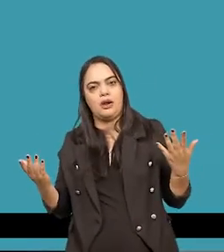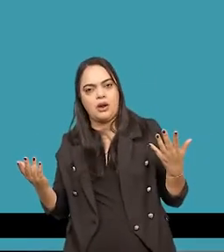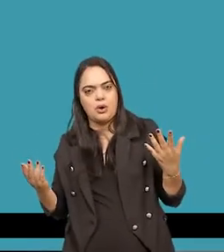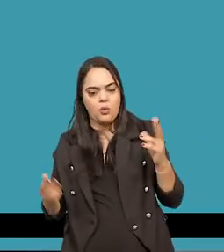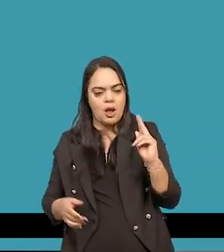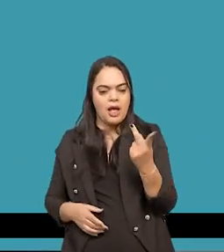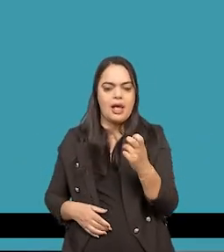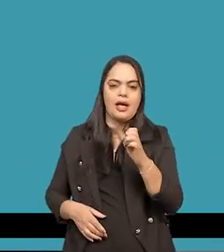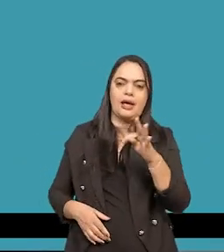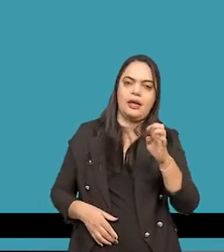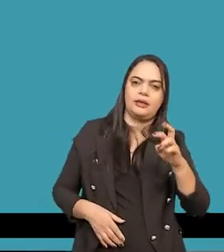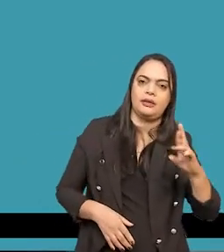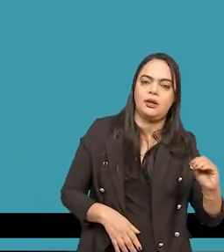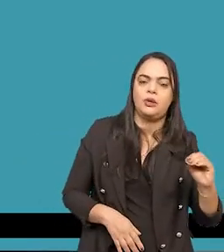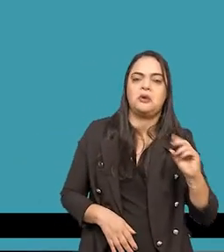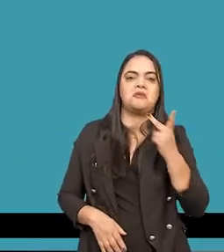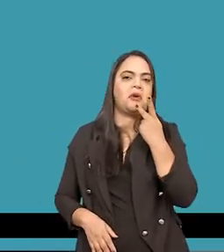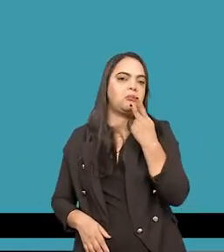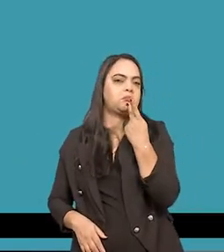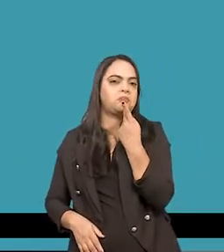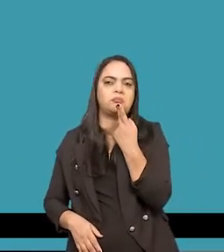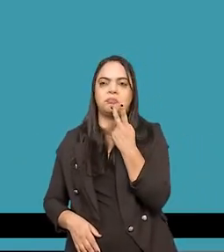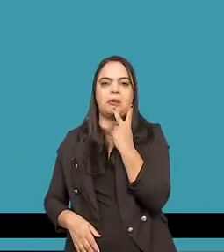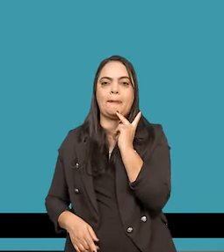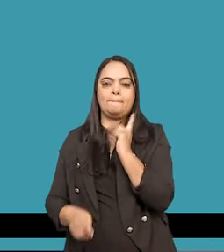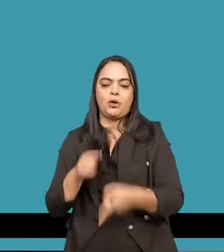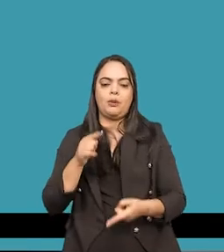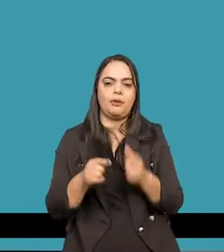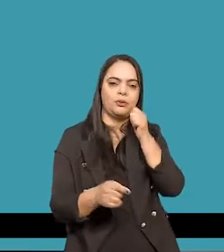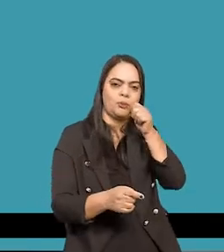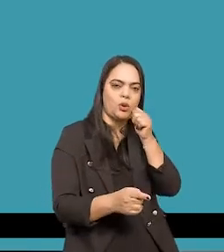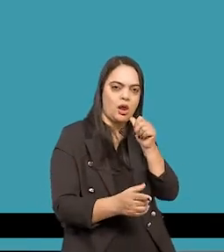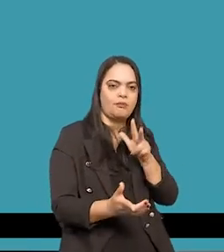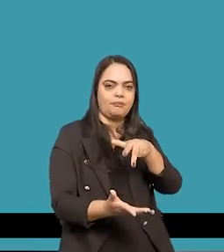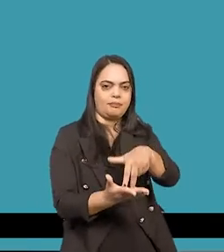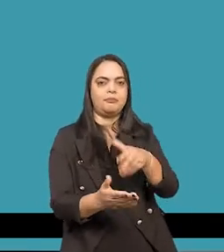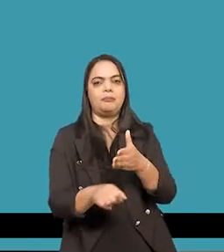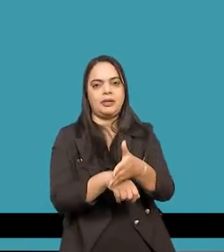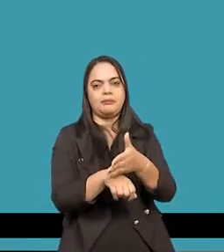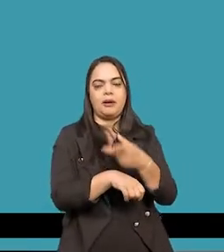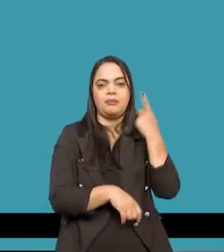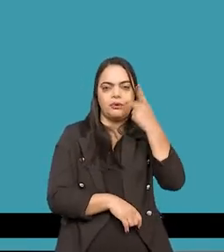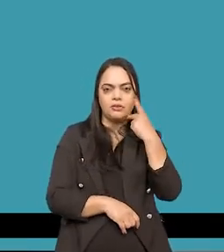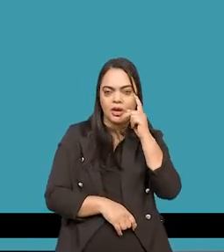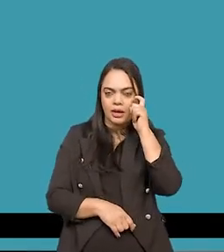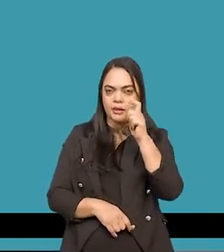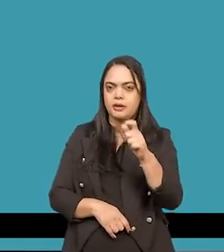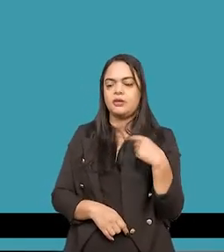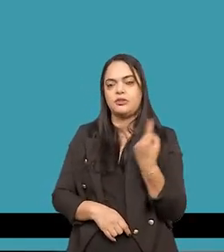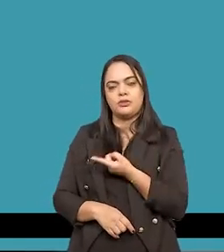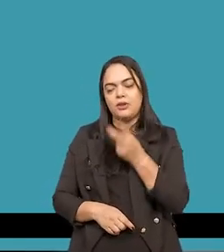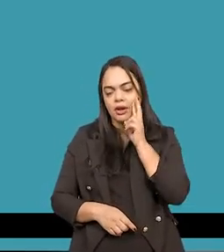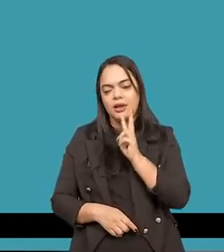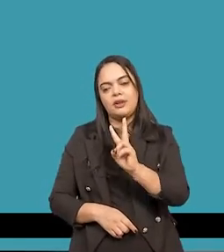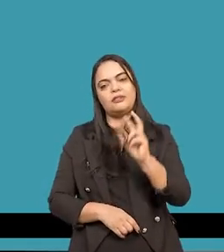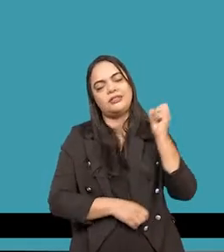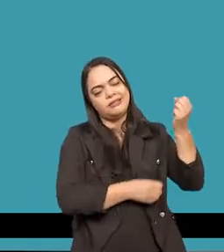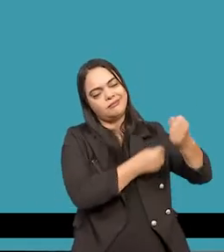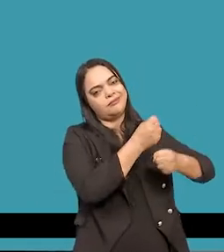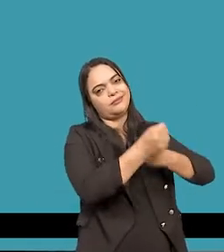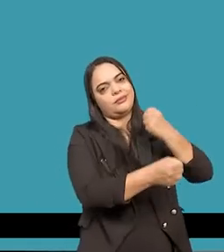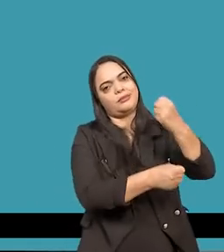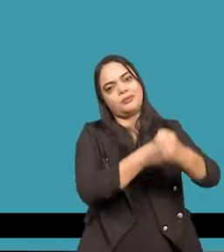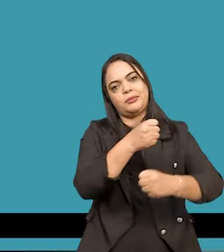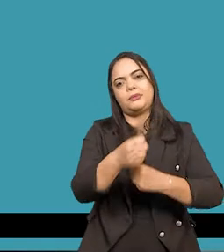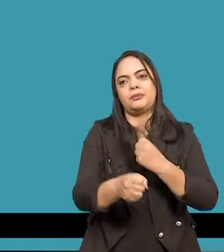heterossexual, ele disse que não é, né, dessas mulheres. Então é interessante a gente observar isso ao longo da história, e